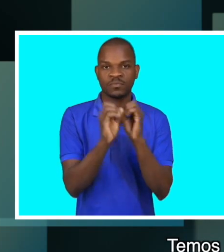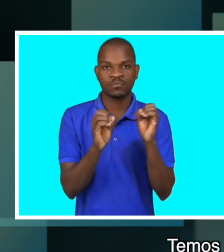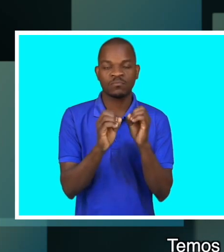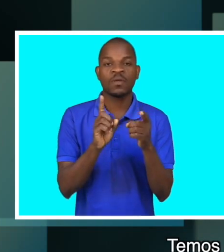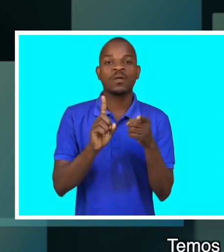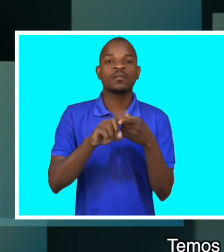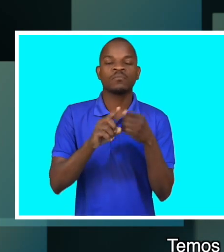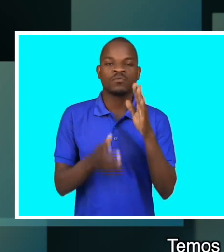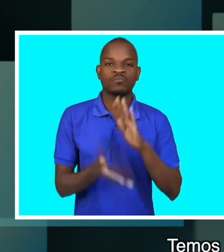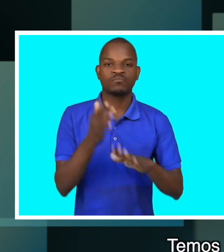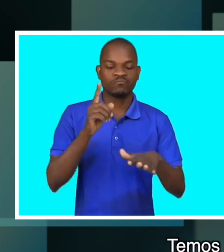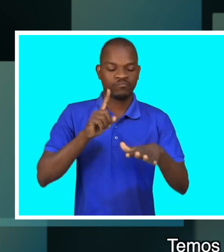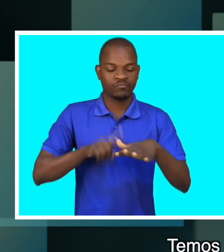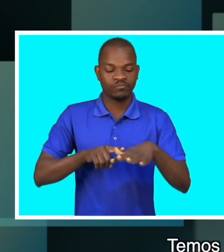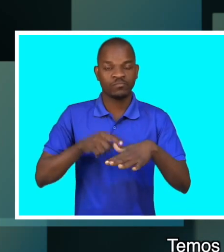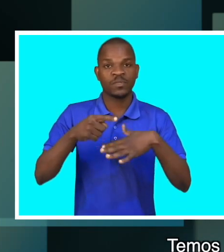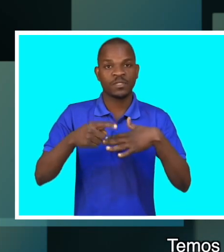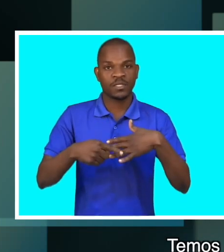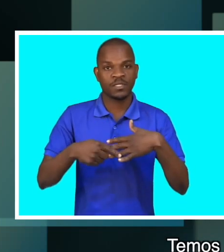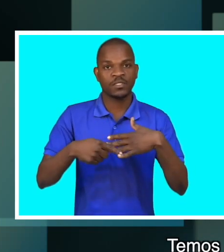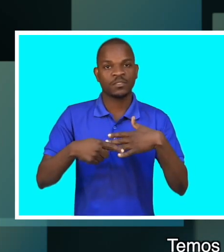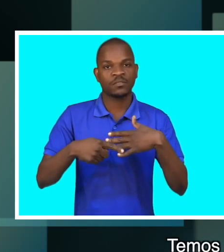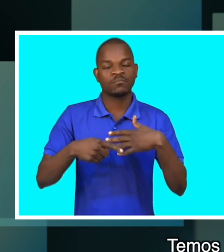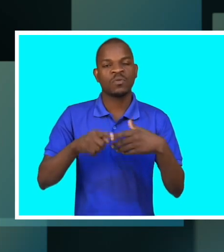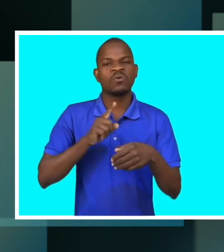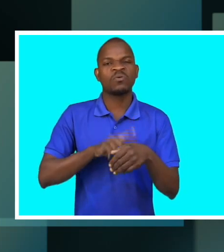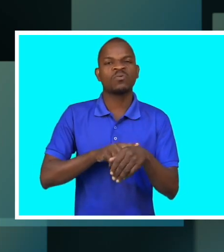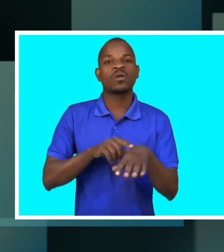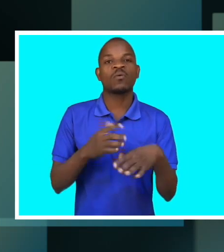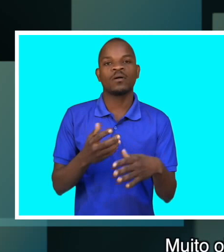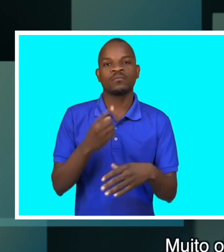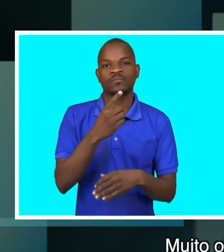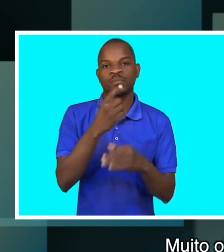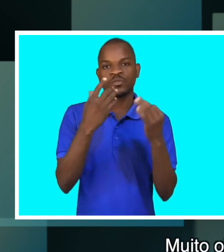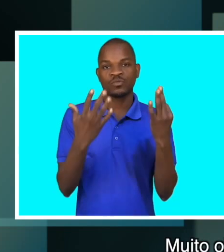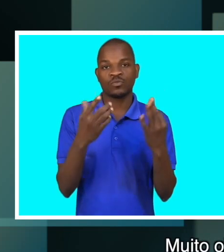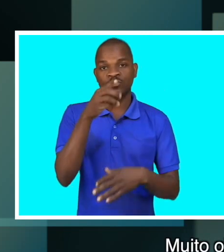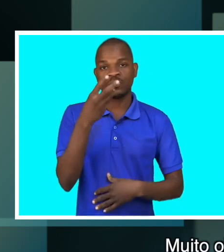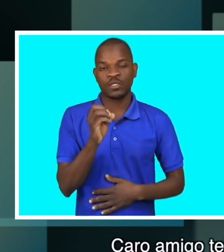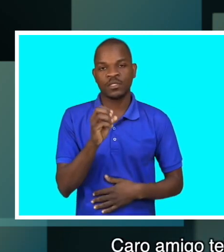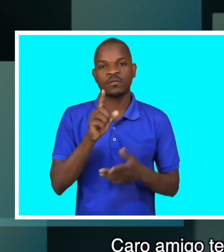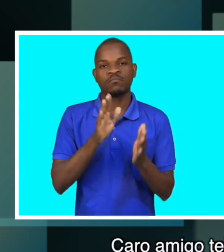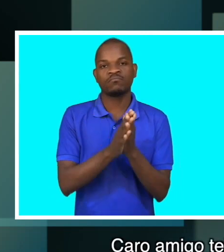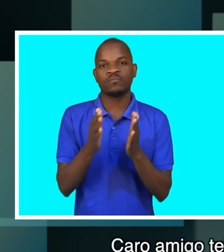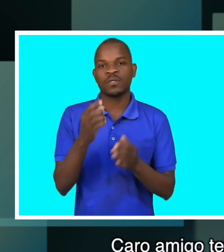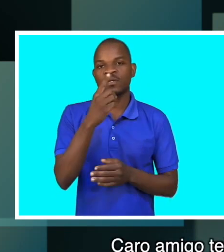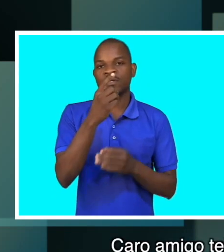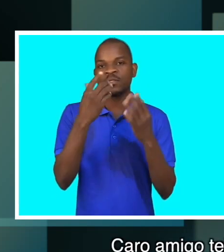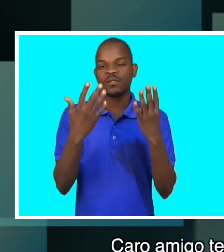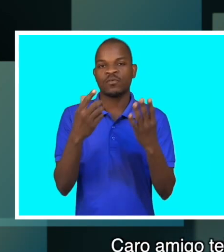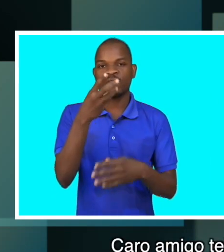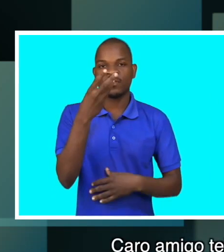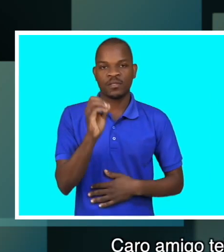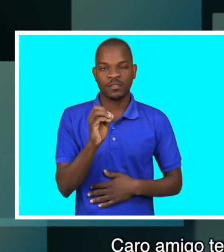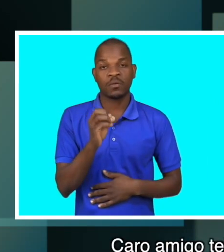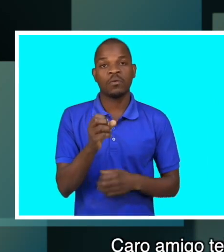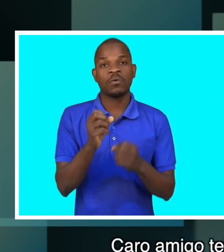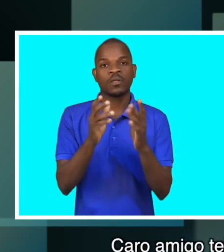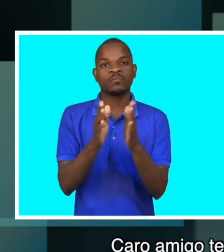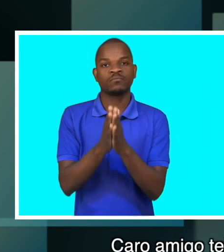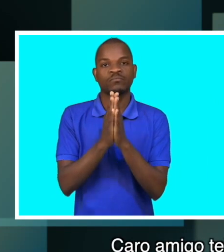de segundas a sextas Das 8h30 às 9h30 Muito obrigado, senhor Massur Está aí convinto, caro amigo